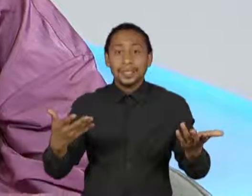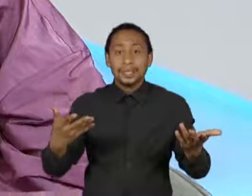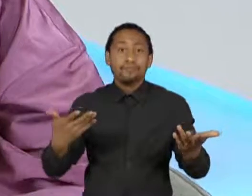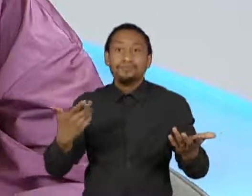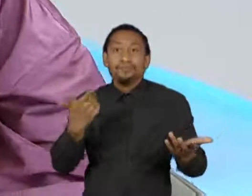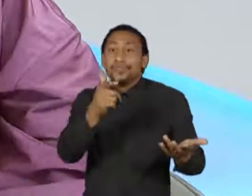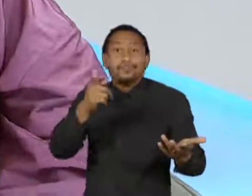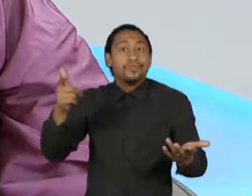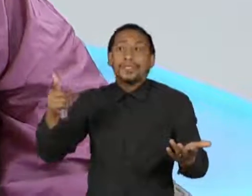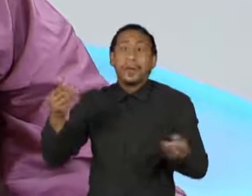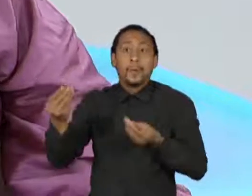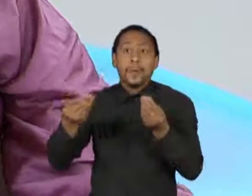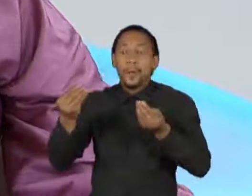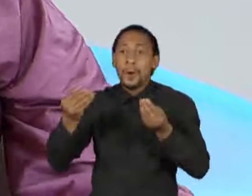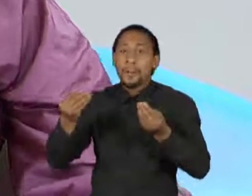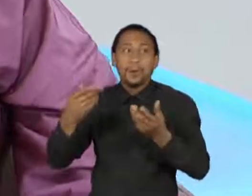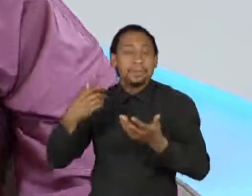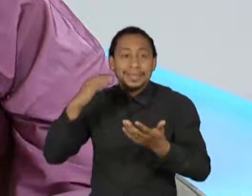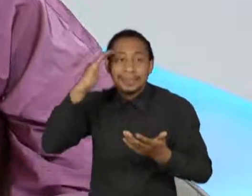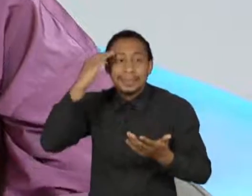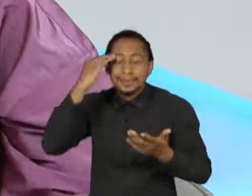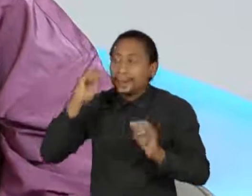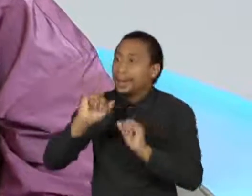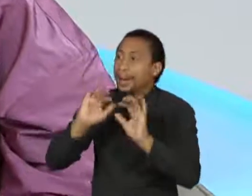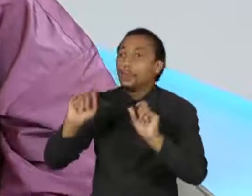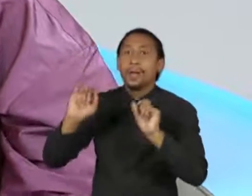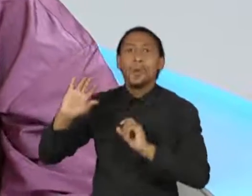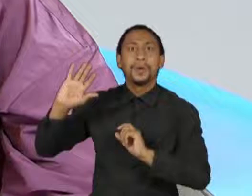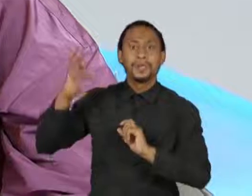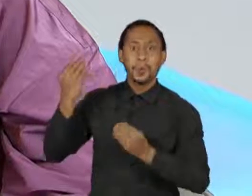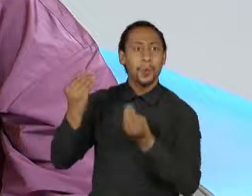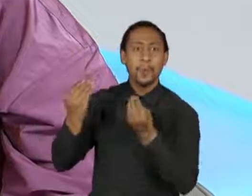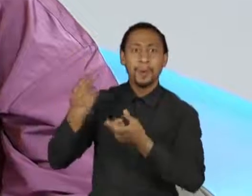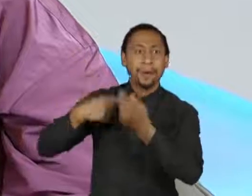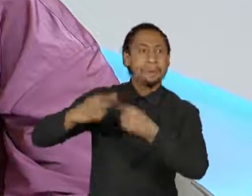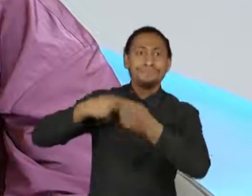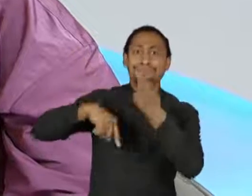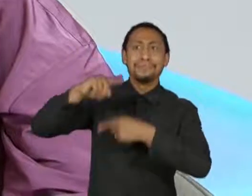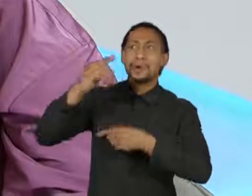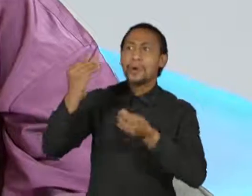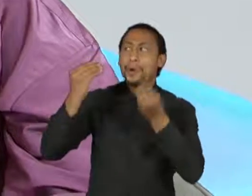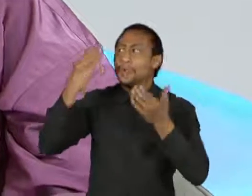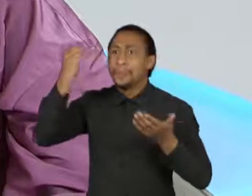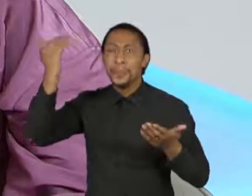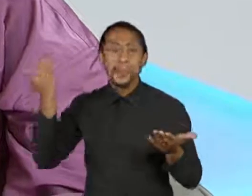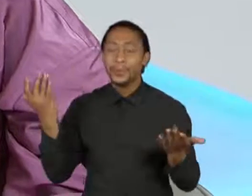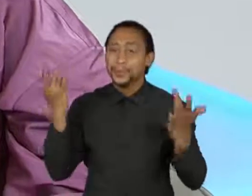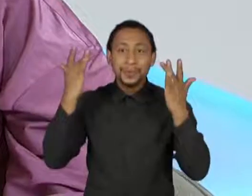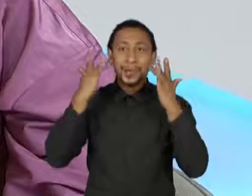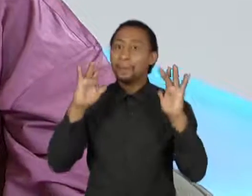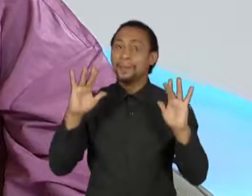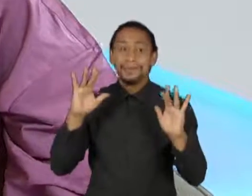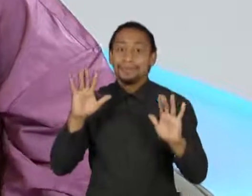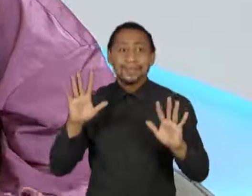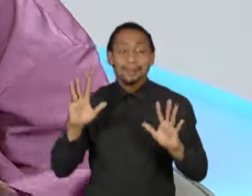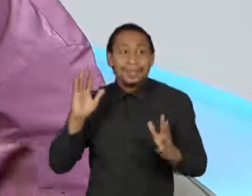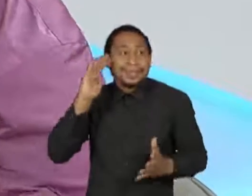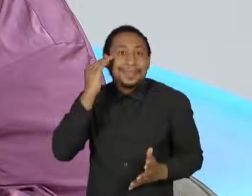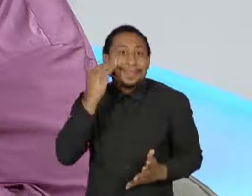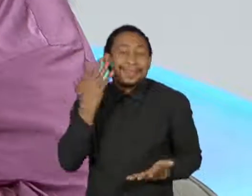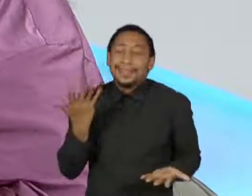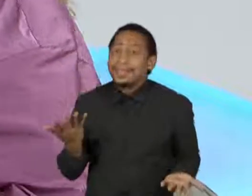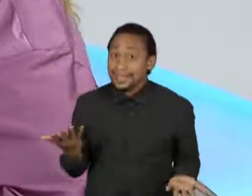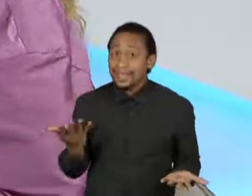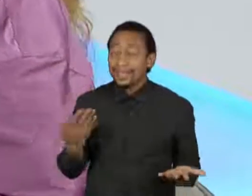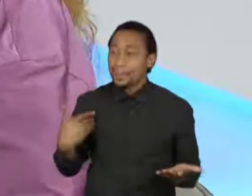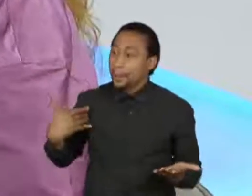tido tempo para absorver essas coisas, eu não tinha tido espaço para isso. E acho que toda vez quando